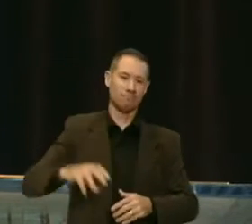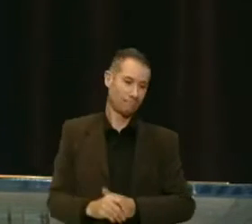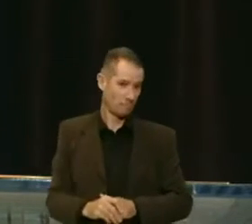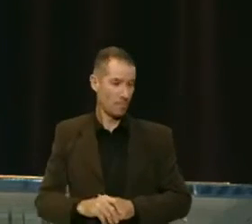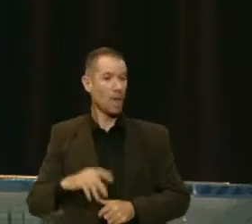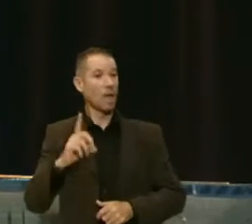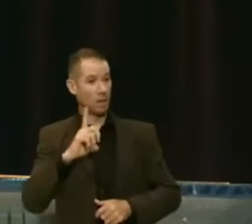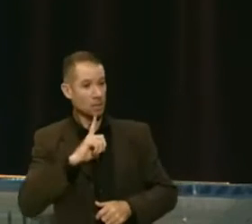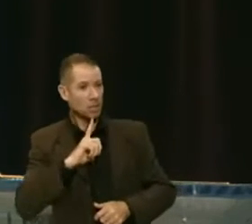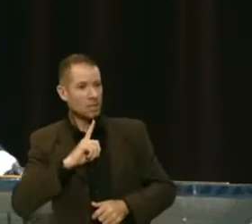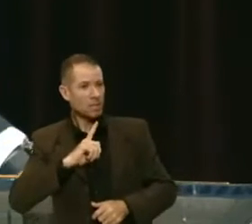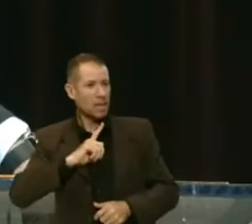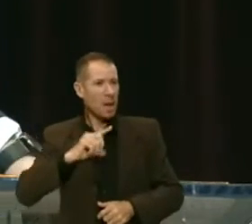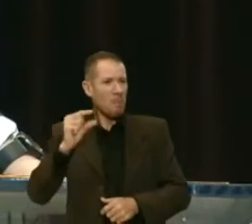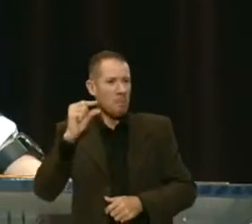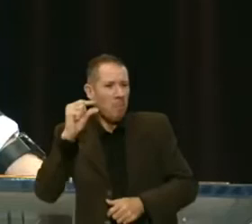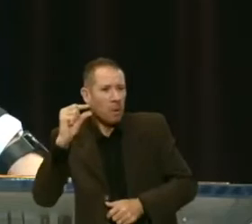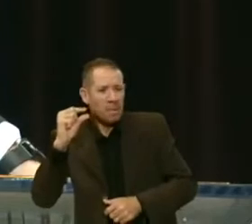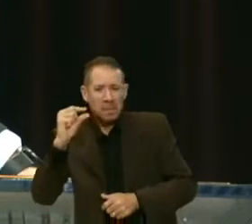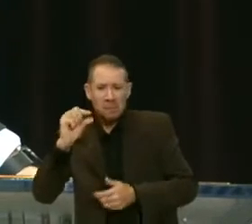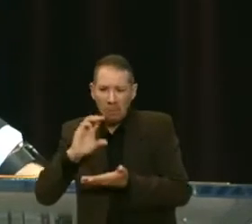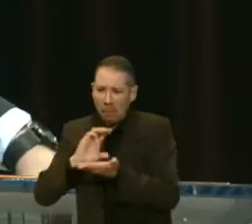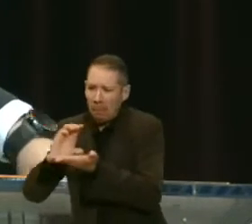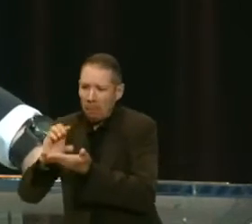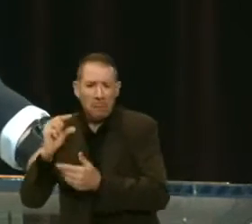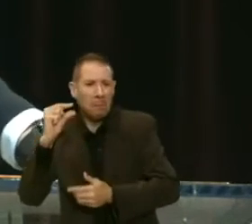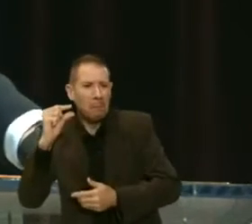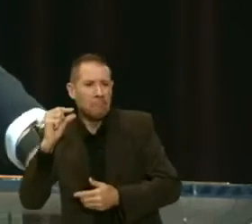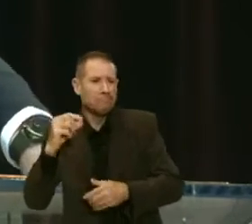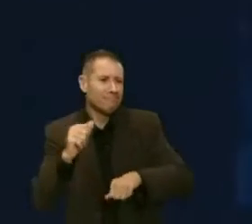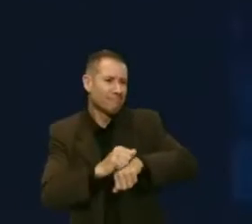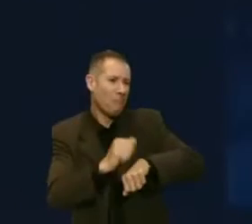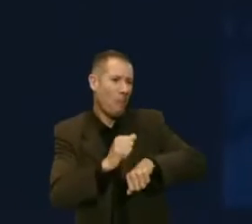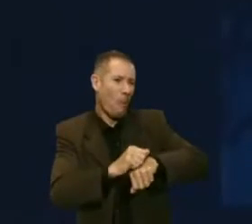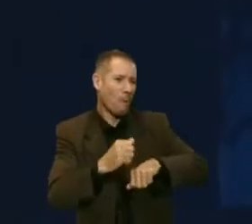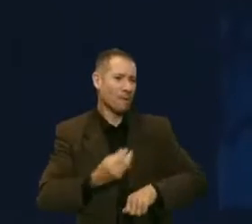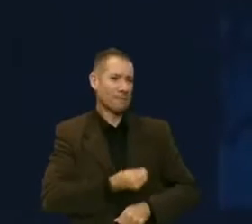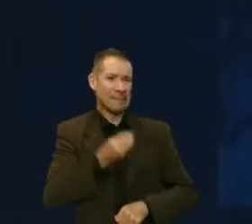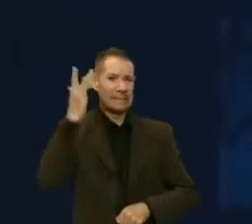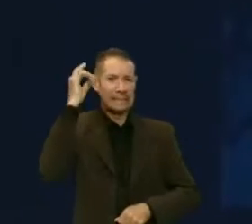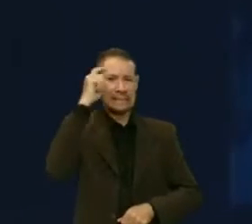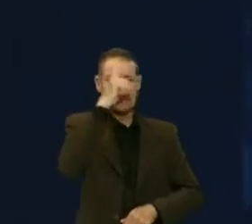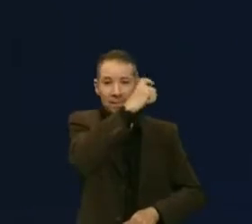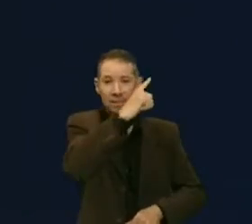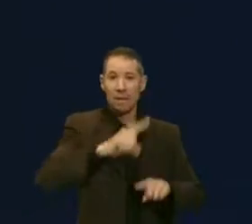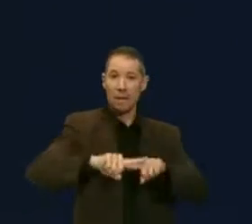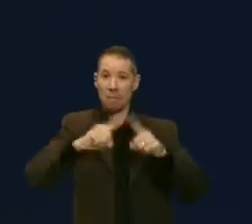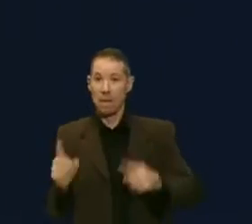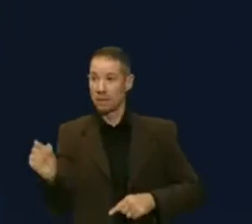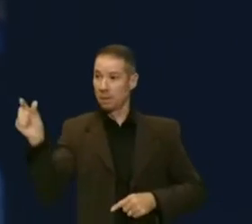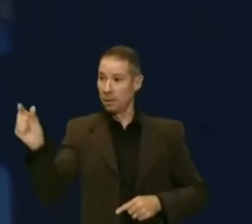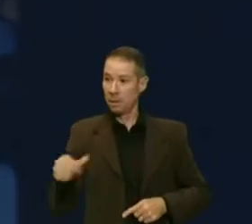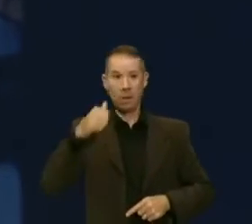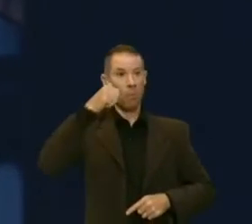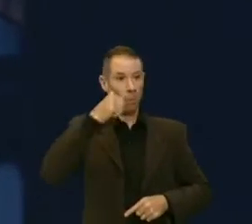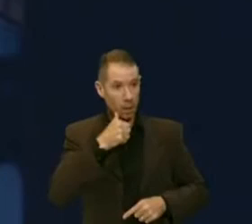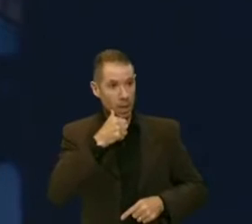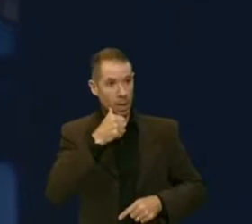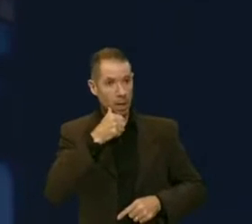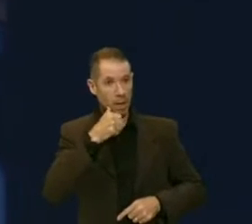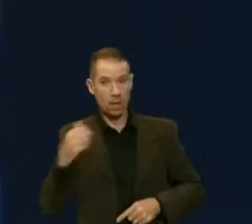Eles tinham poucos recursos, uma vida bastante difícil. Mas aquela mulher sempre